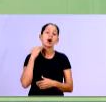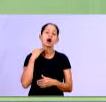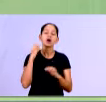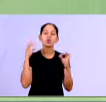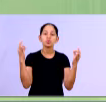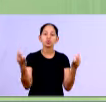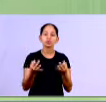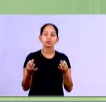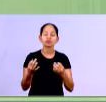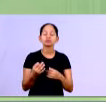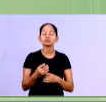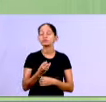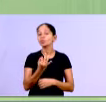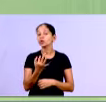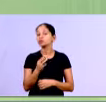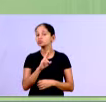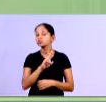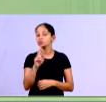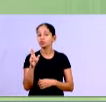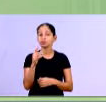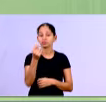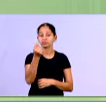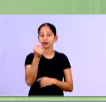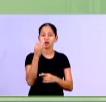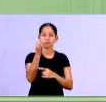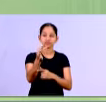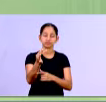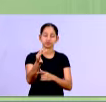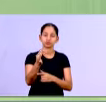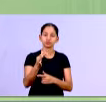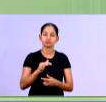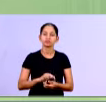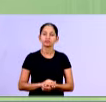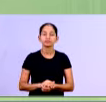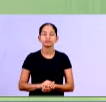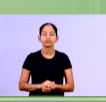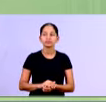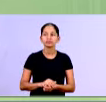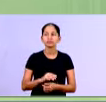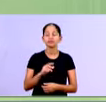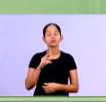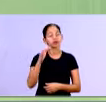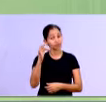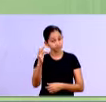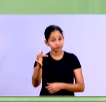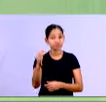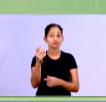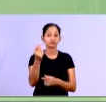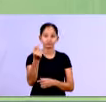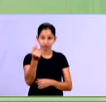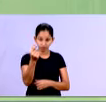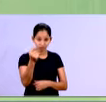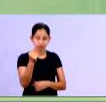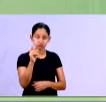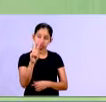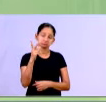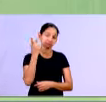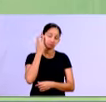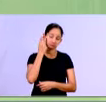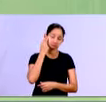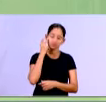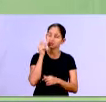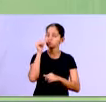banco, é o que a gente chama de futuro valor. Futuro valor. E aí eu substituo